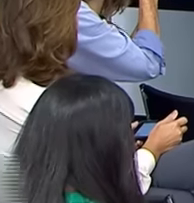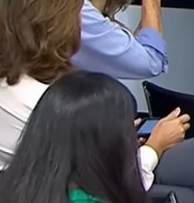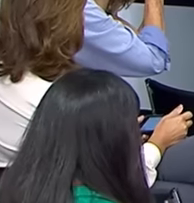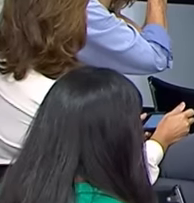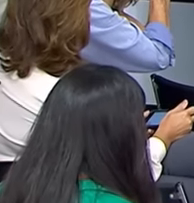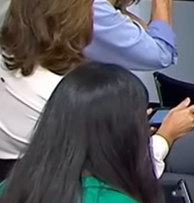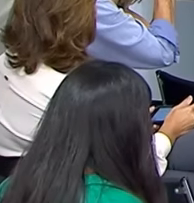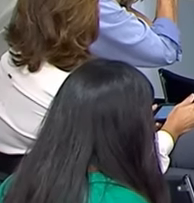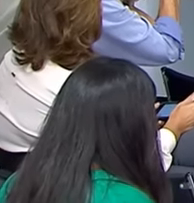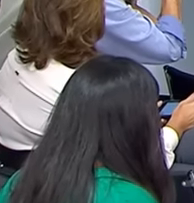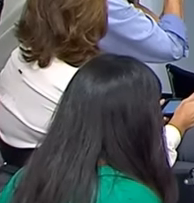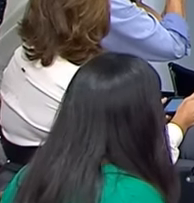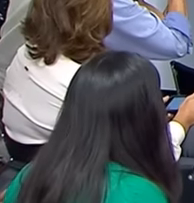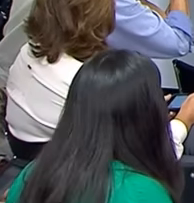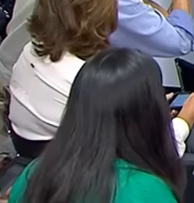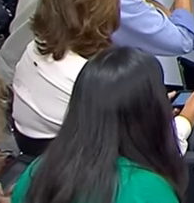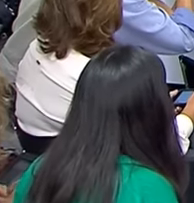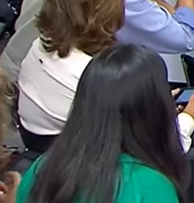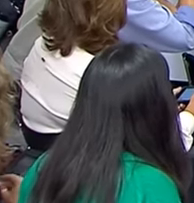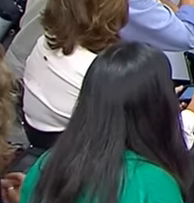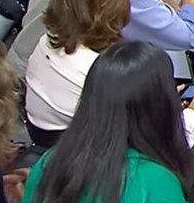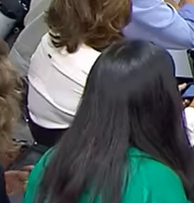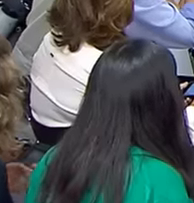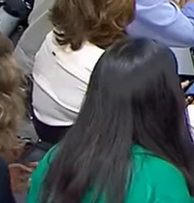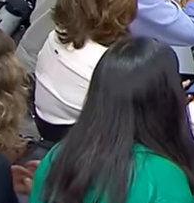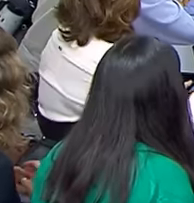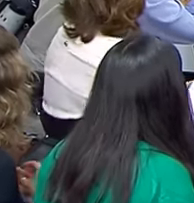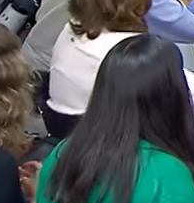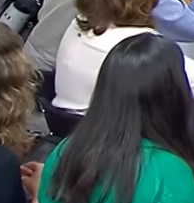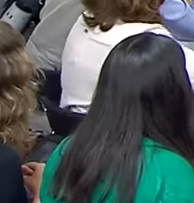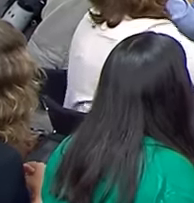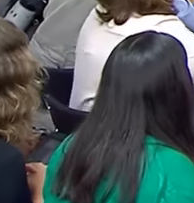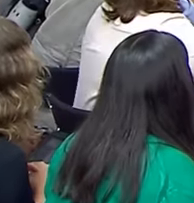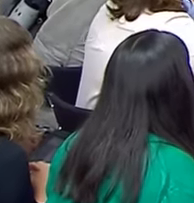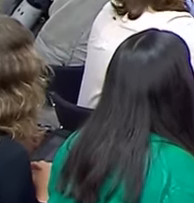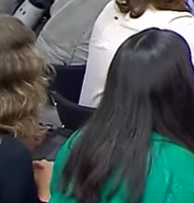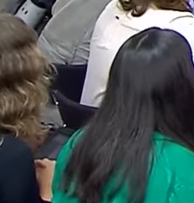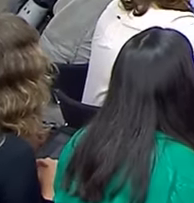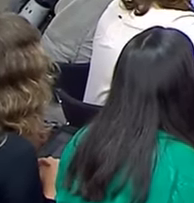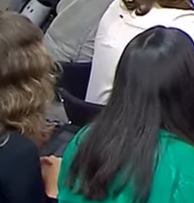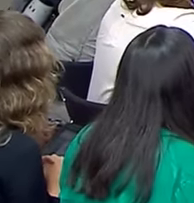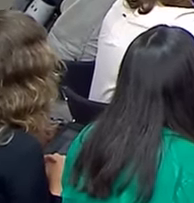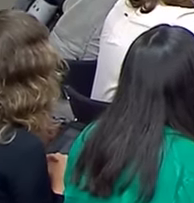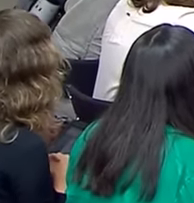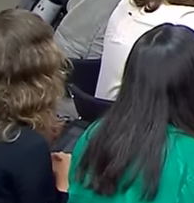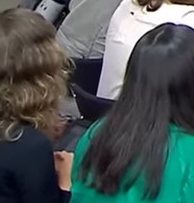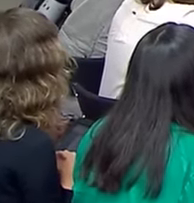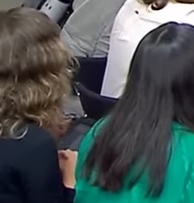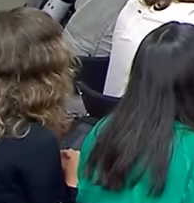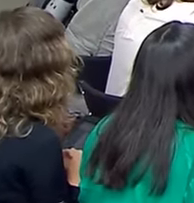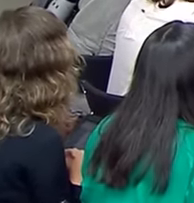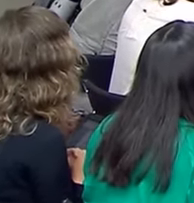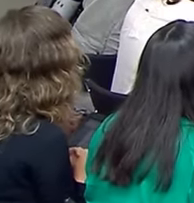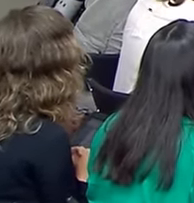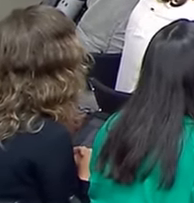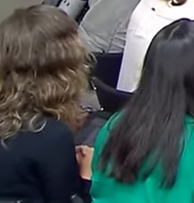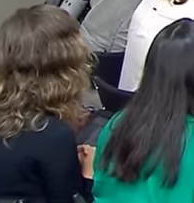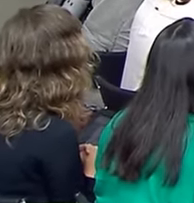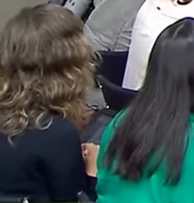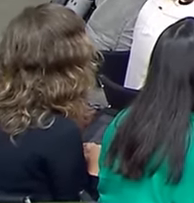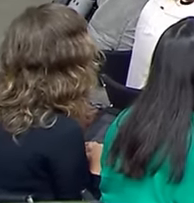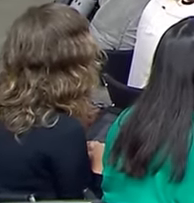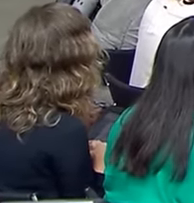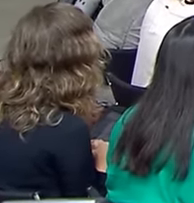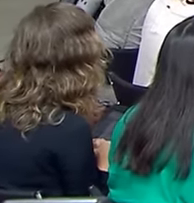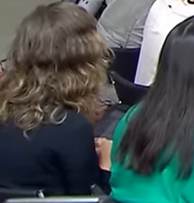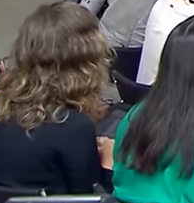verdade fazend todas essas a reforma ministerial ano que vem seria na primeira semana